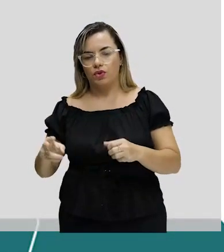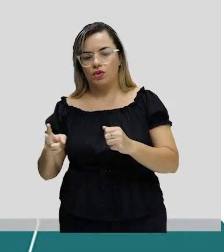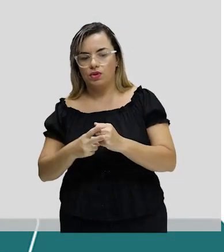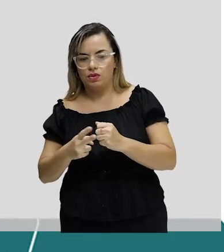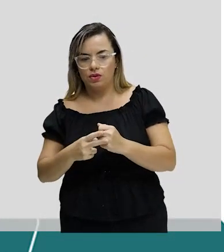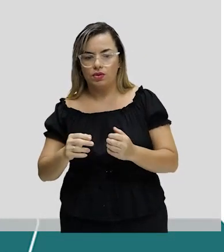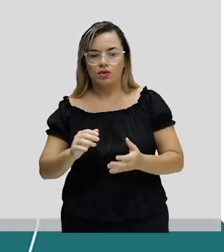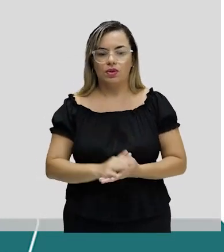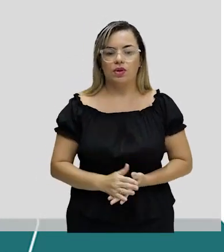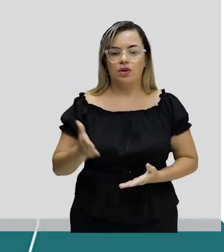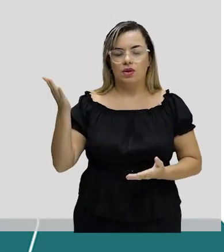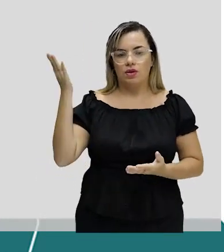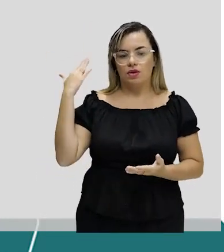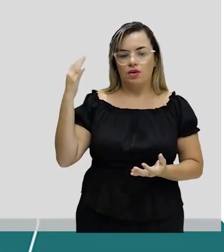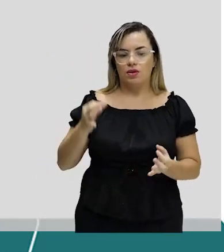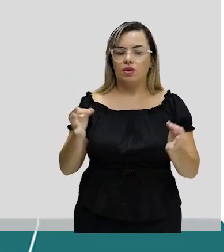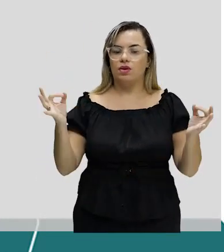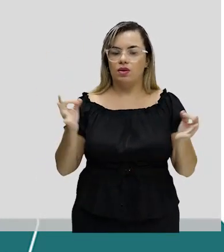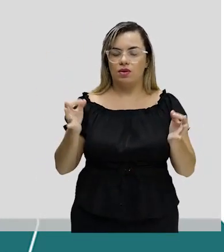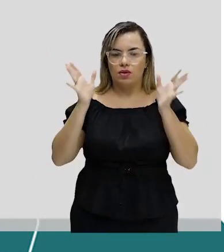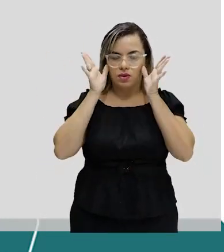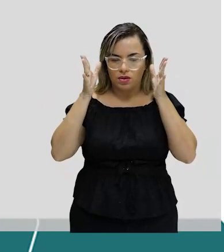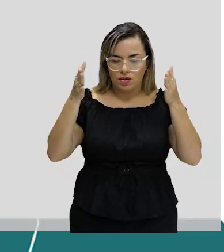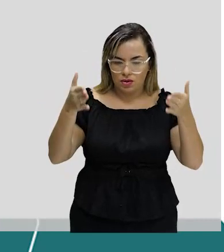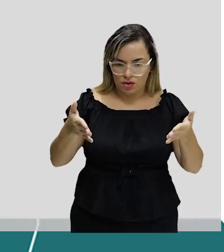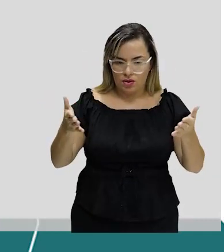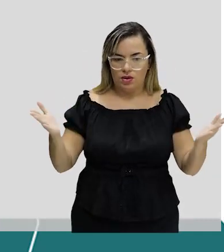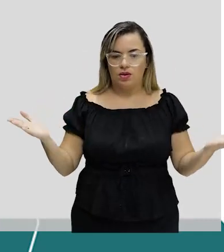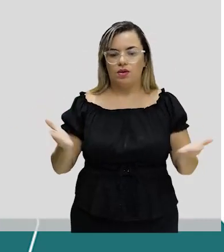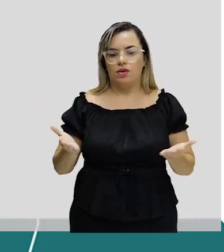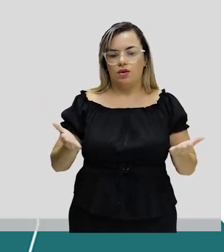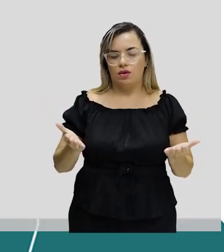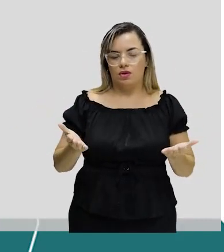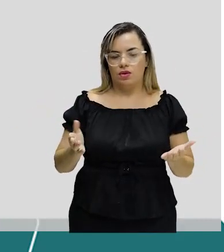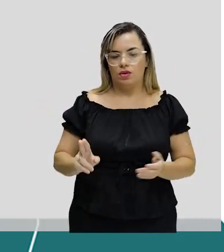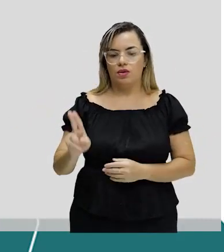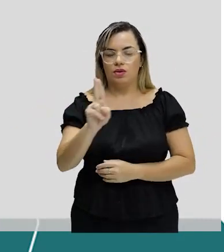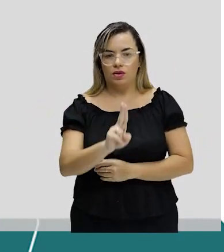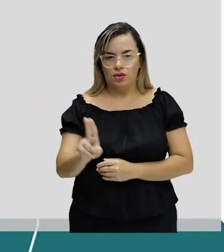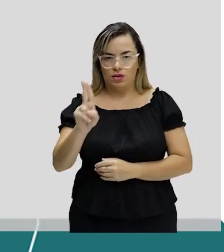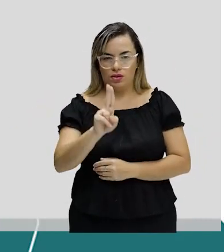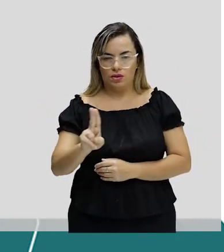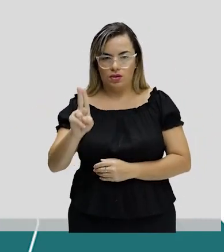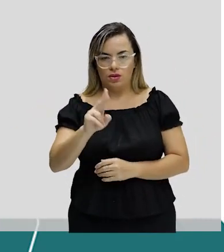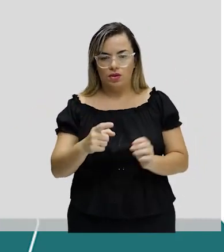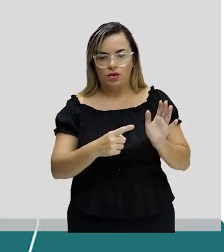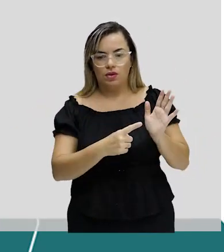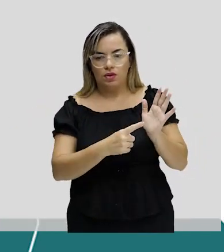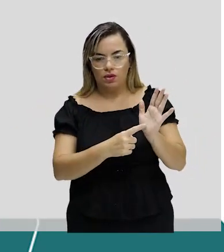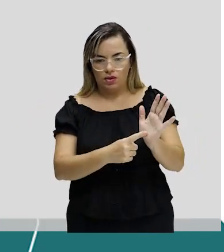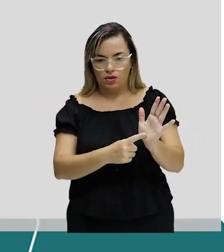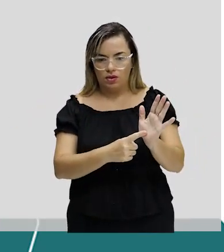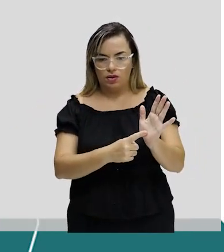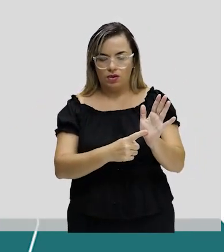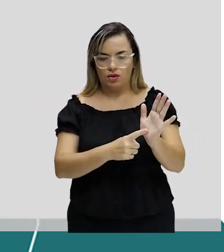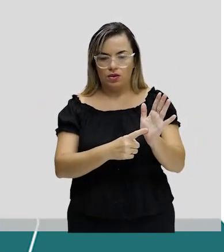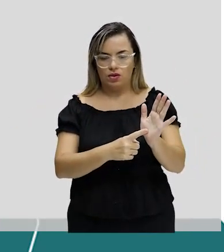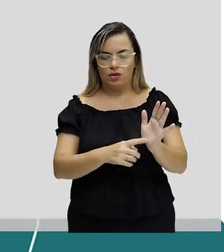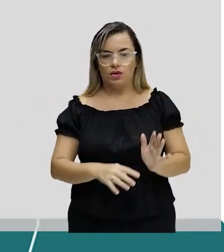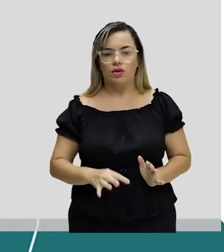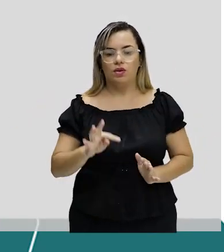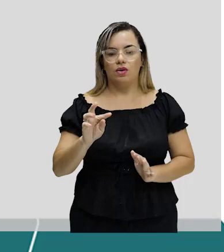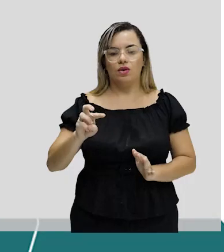Especificamente o passado perfeito, que é o nosso foco de hoje. O passado perfeito é usado para expressar two actions,